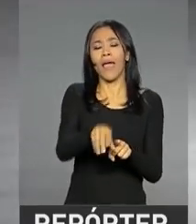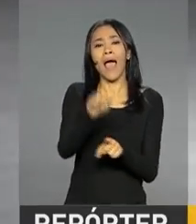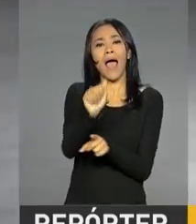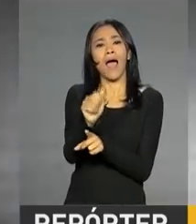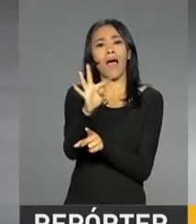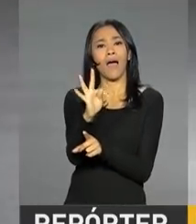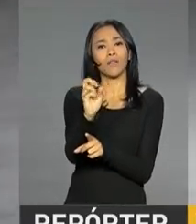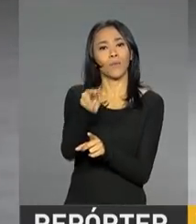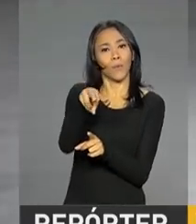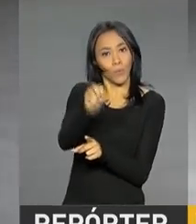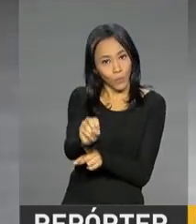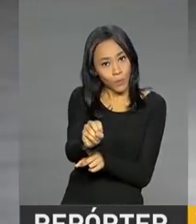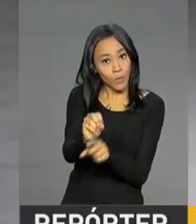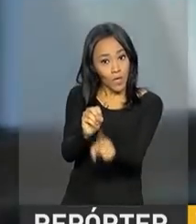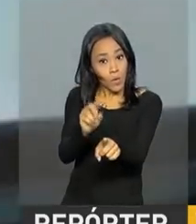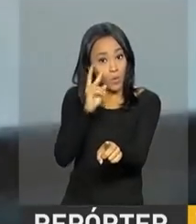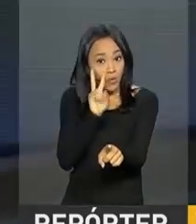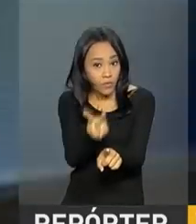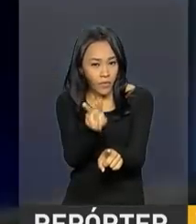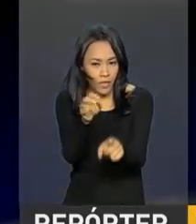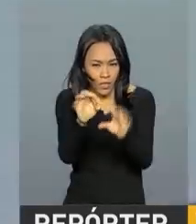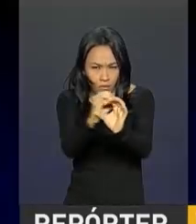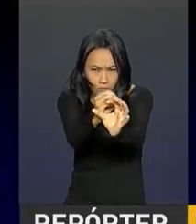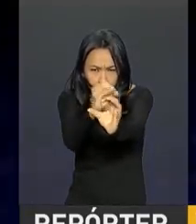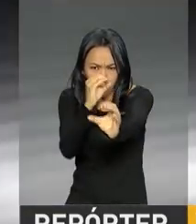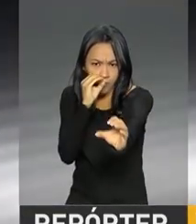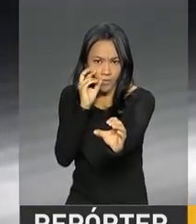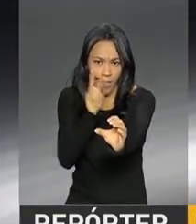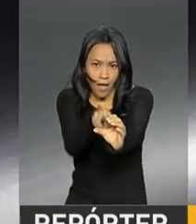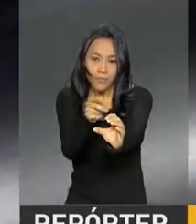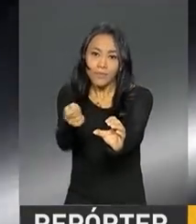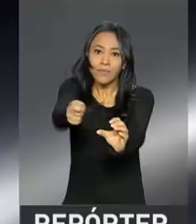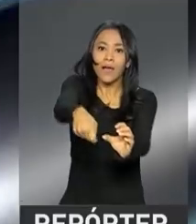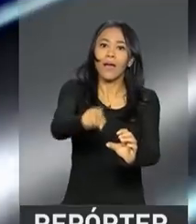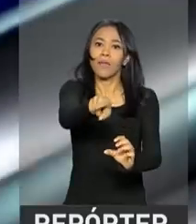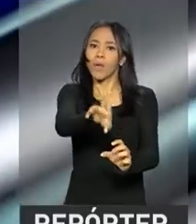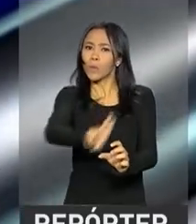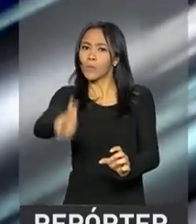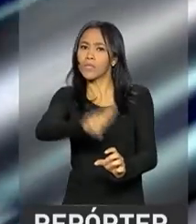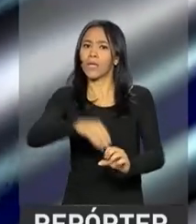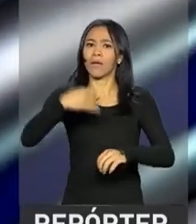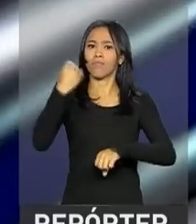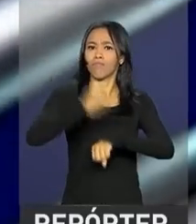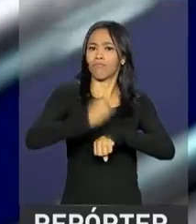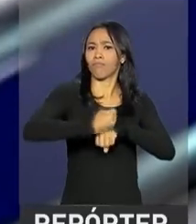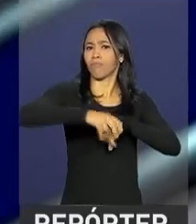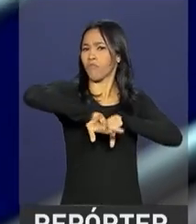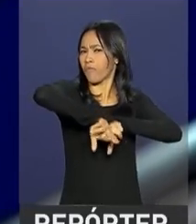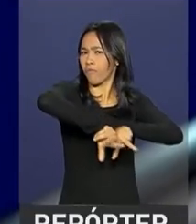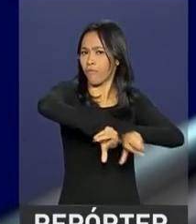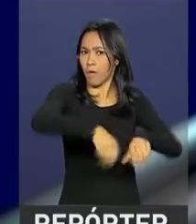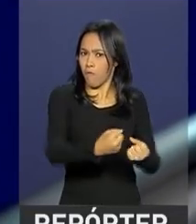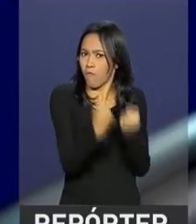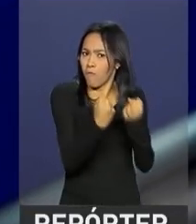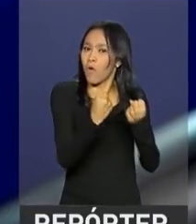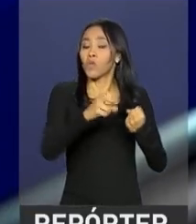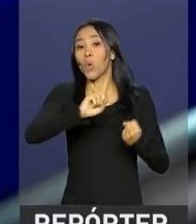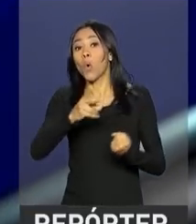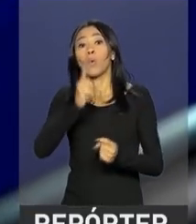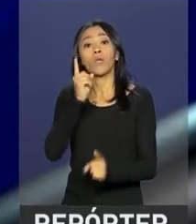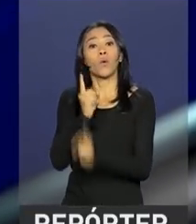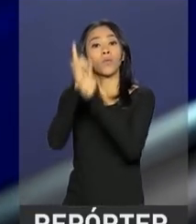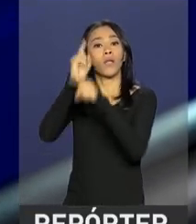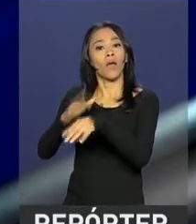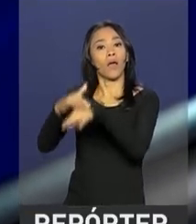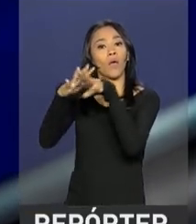se compreende a estrutura de um átomo, é possível, por exemplo, criar materiais mais resistentes ou encontrar a cura para